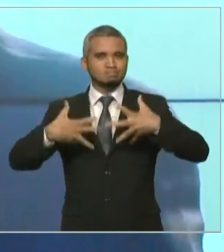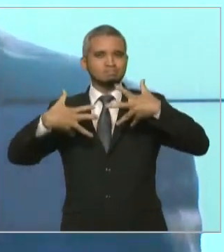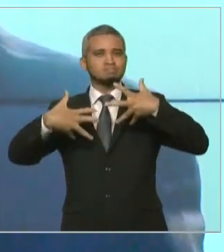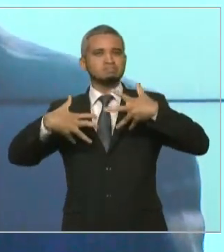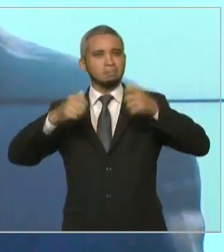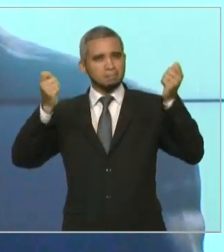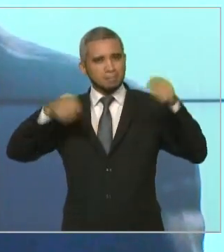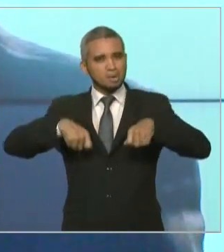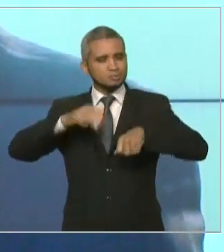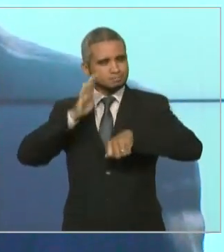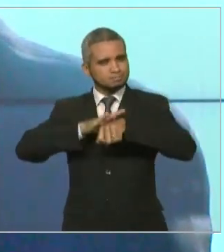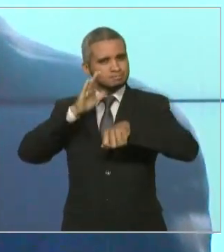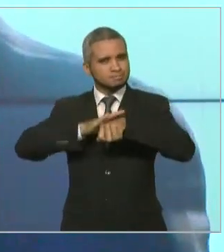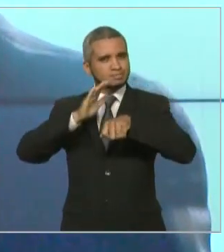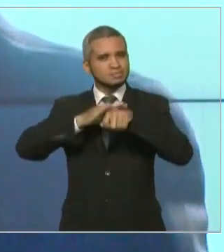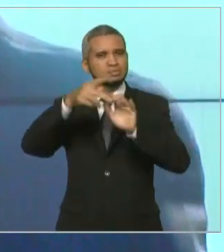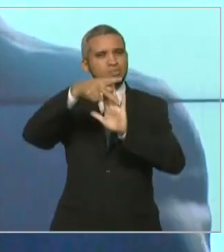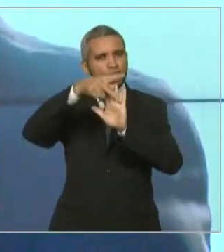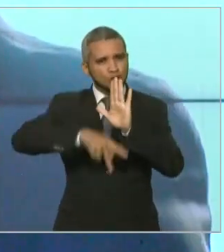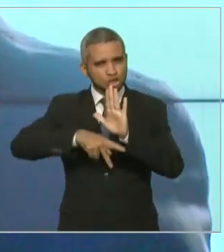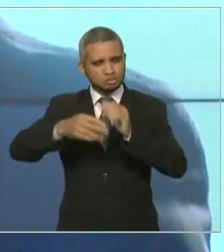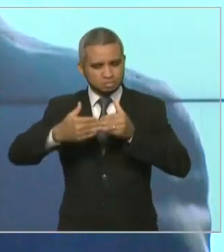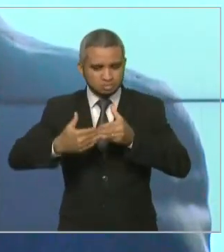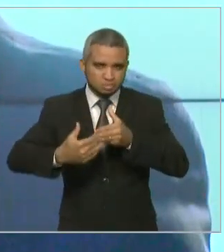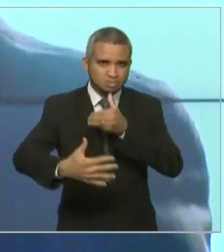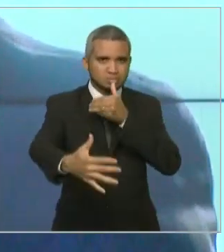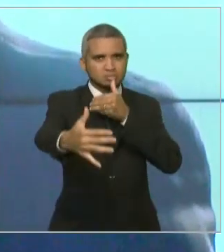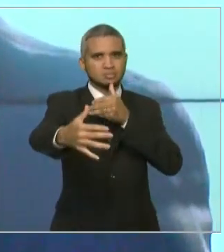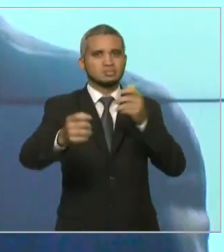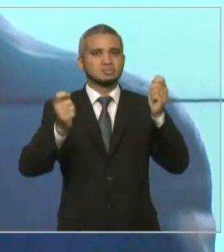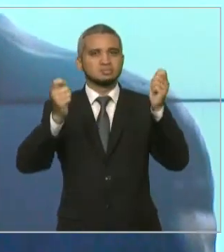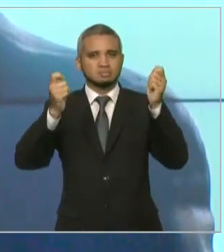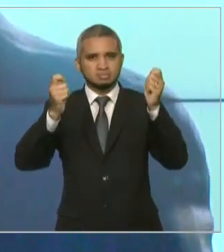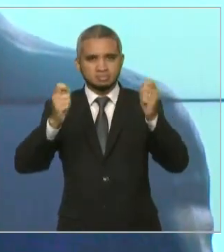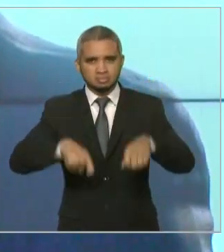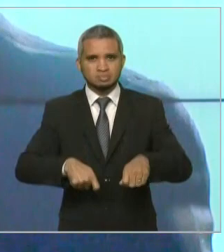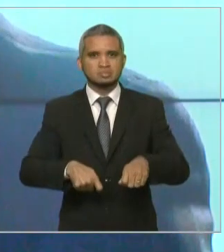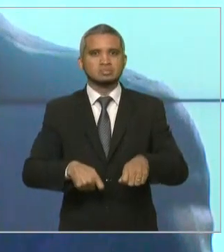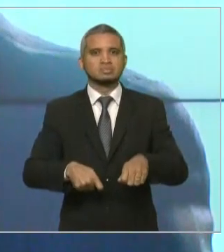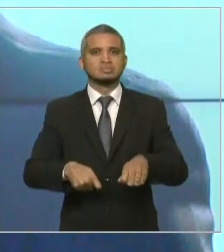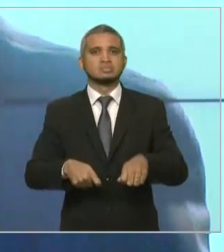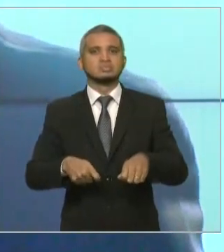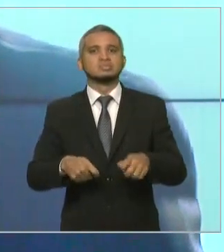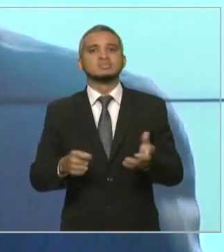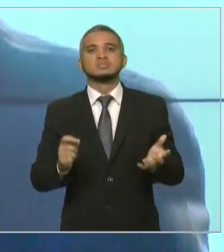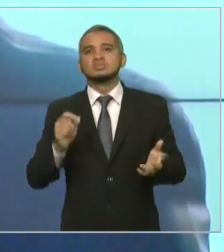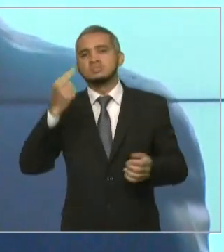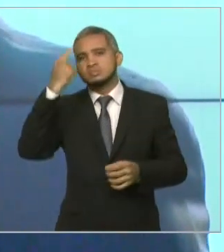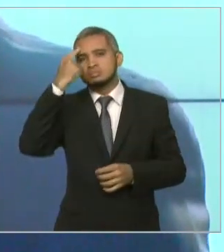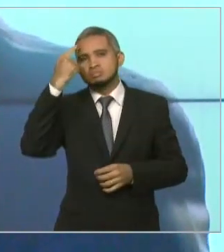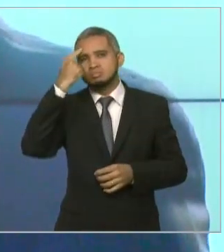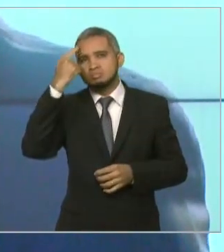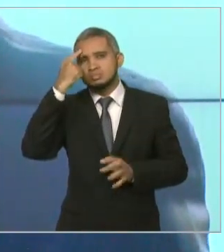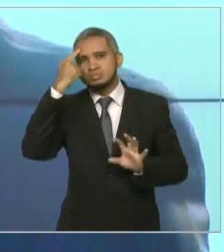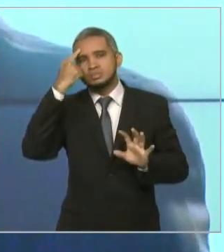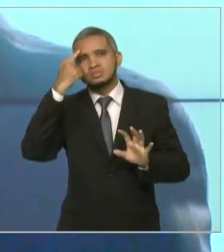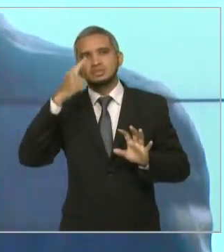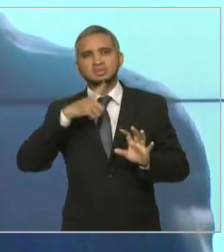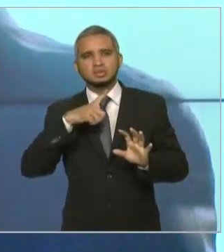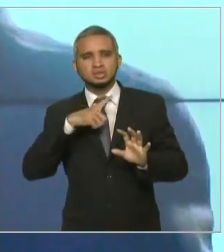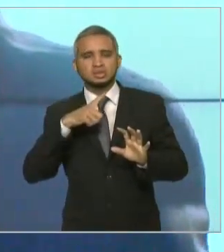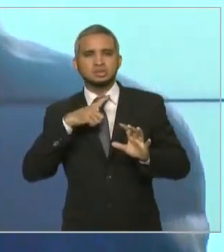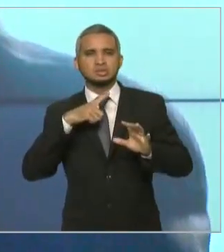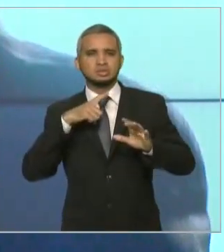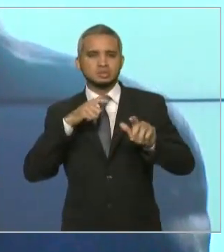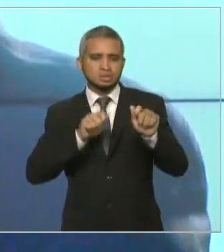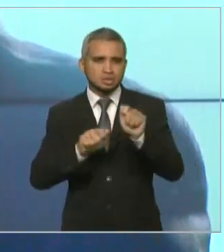desenvolver mais projetos ainda que façam parte do pensamento de gestão, do